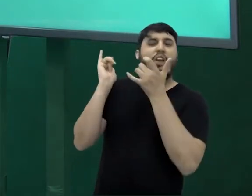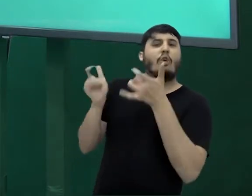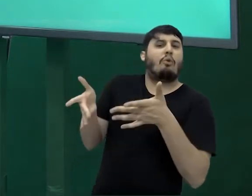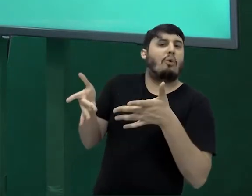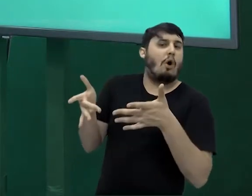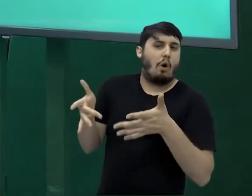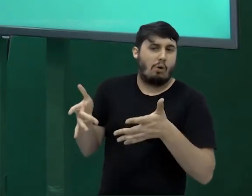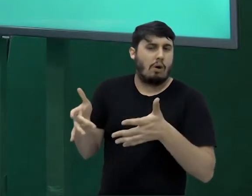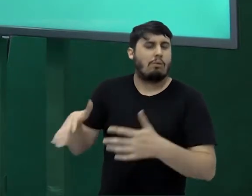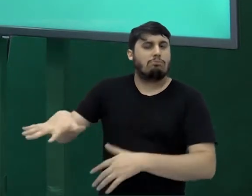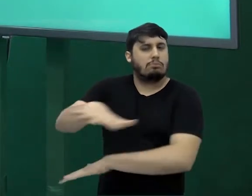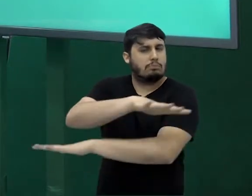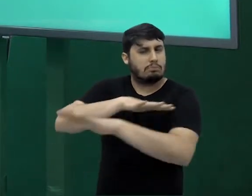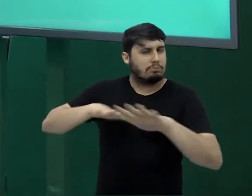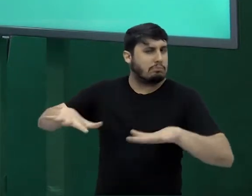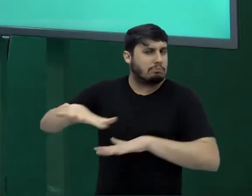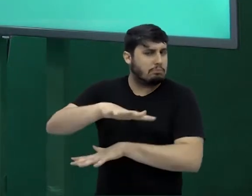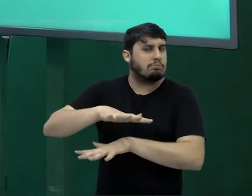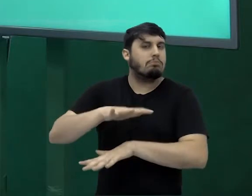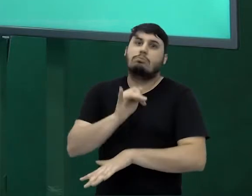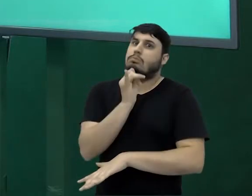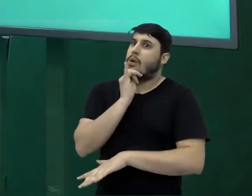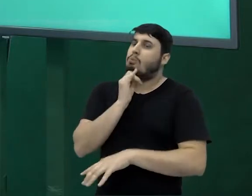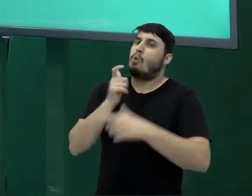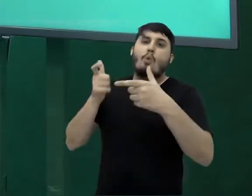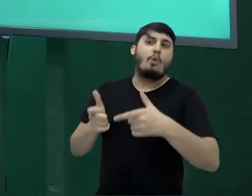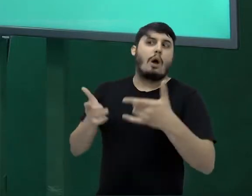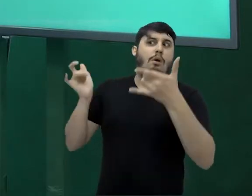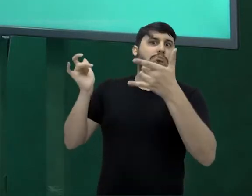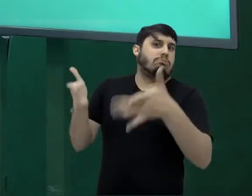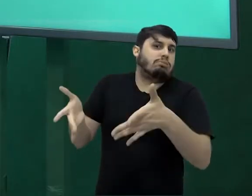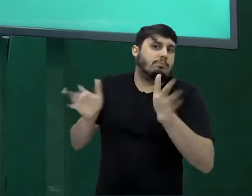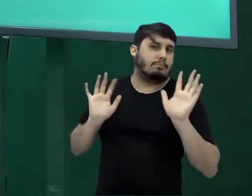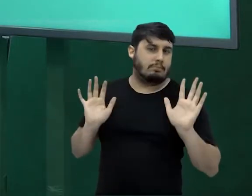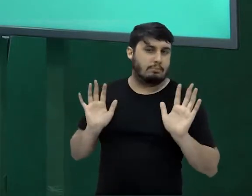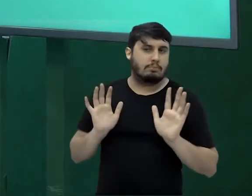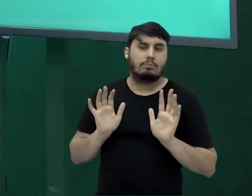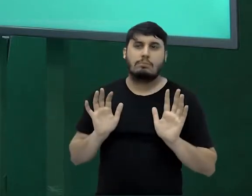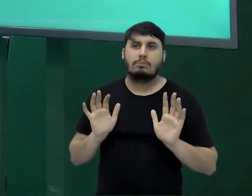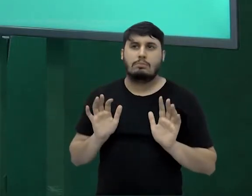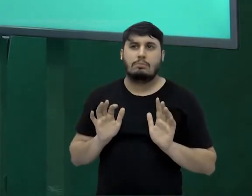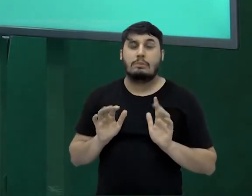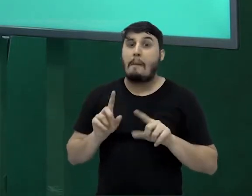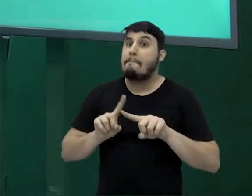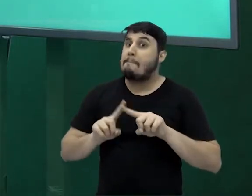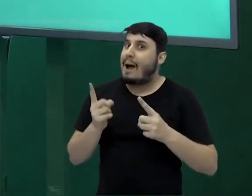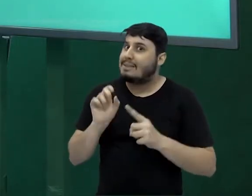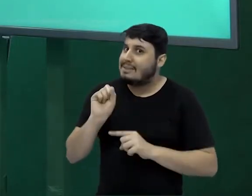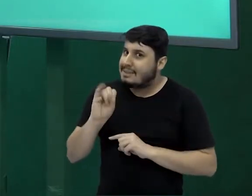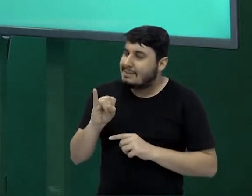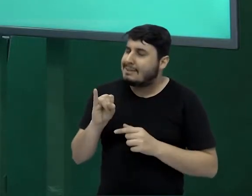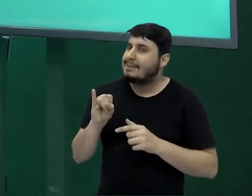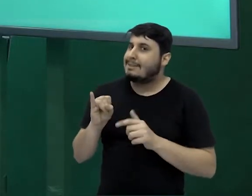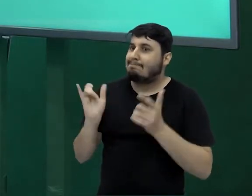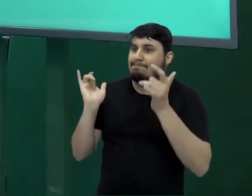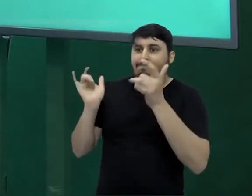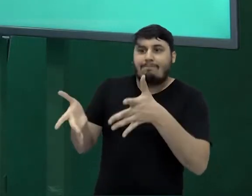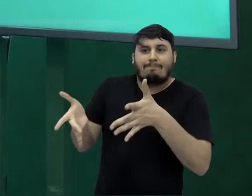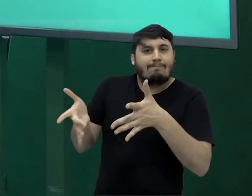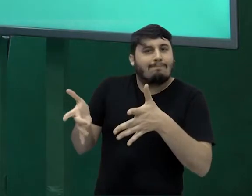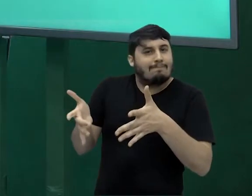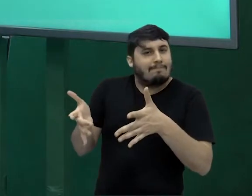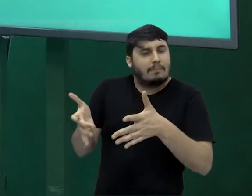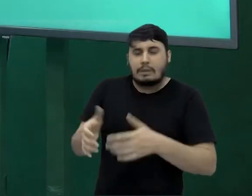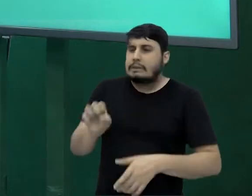beleza? Eles vão para o ambiente. Só que chegou no ambiente, meu querido, minha querida, se o